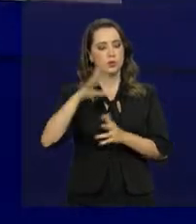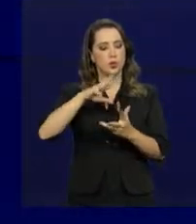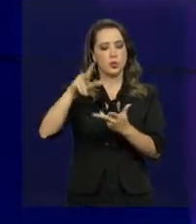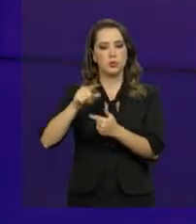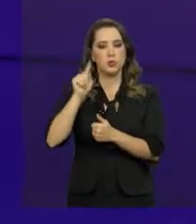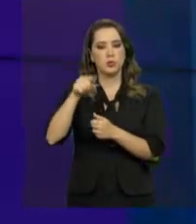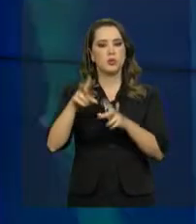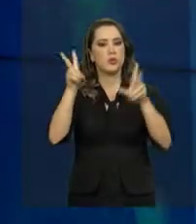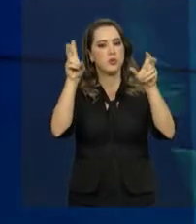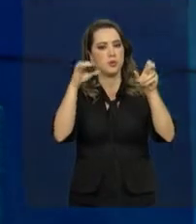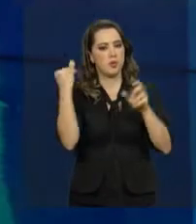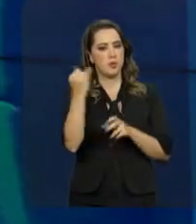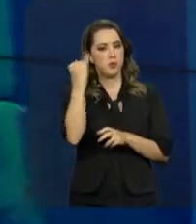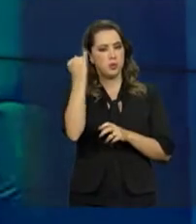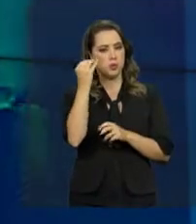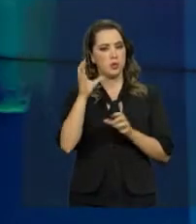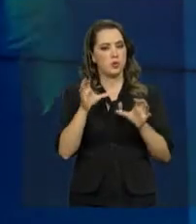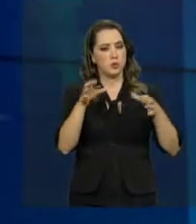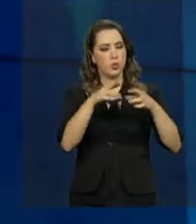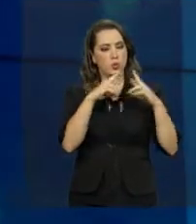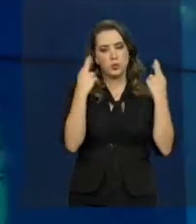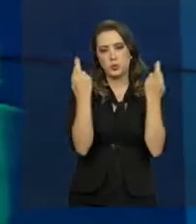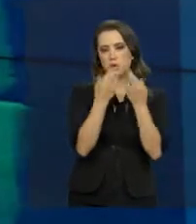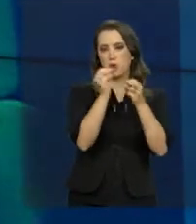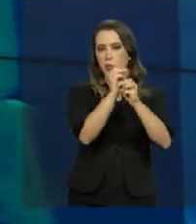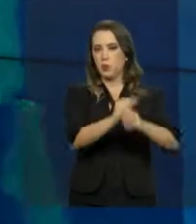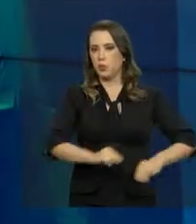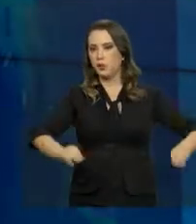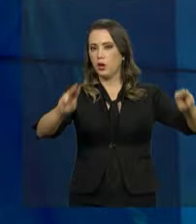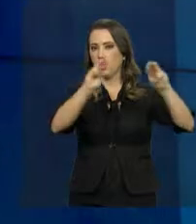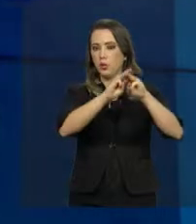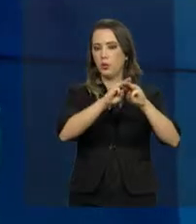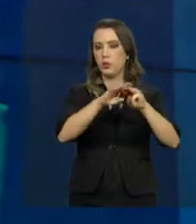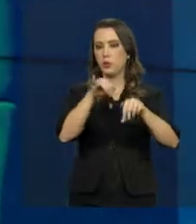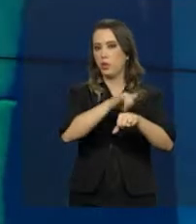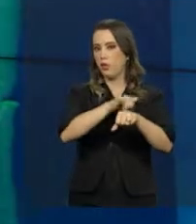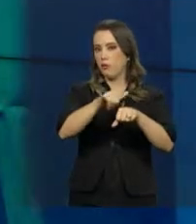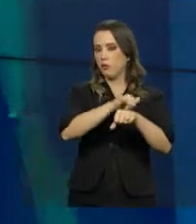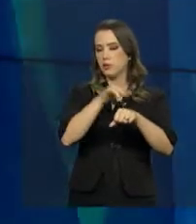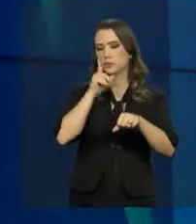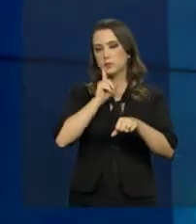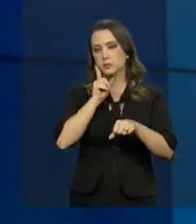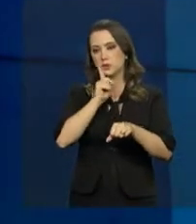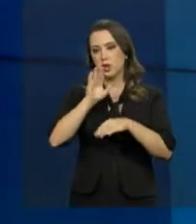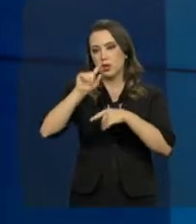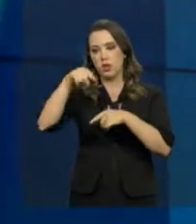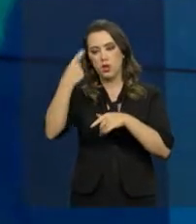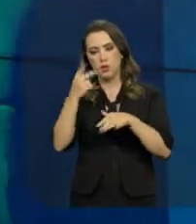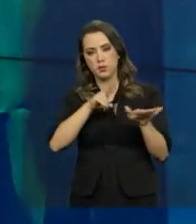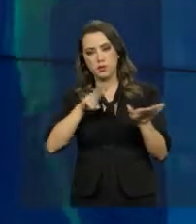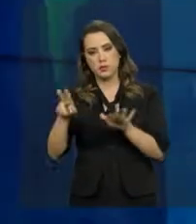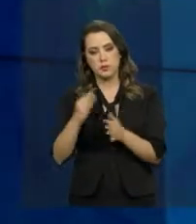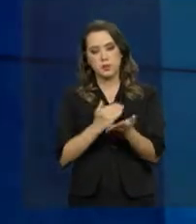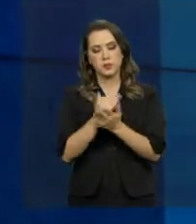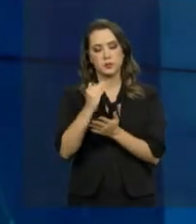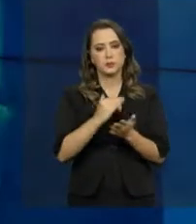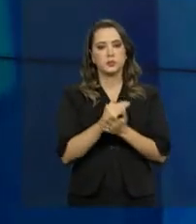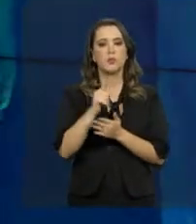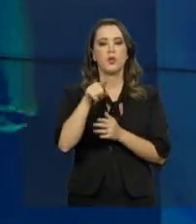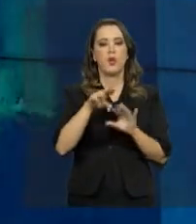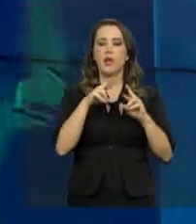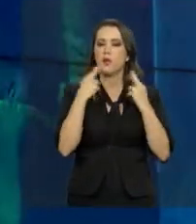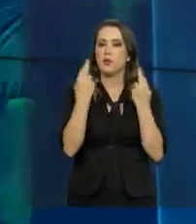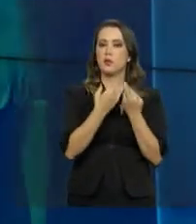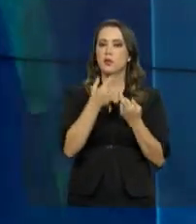temas da assembléia geral da onu em nova york que começa na próxima semana esta é a assembléia de número 73